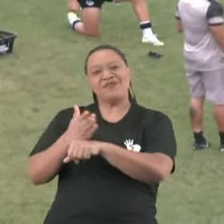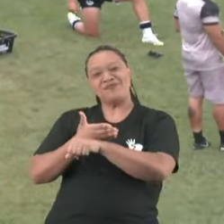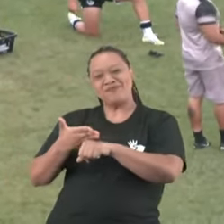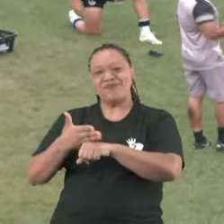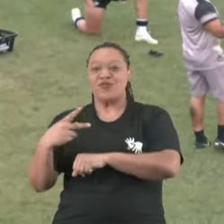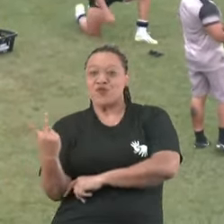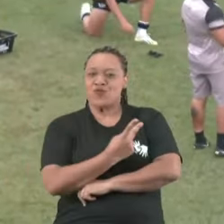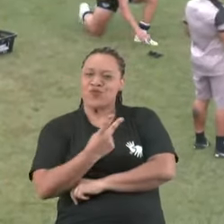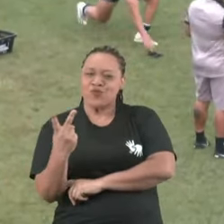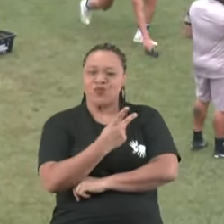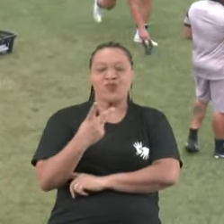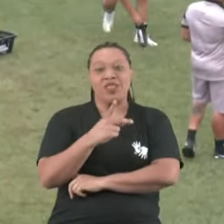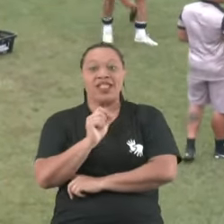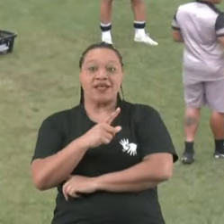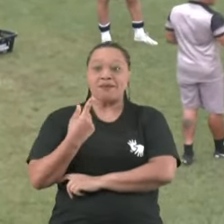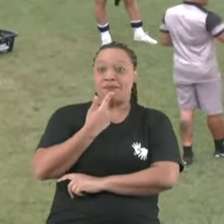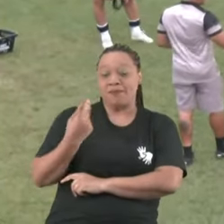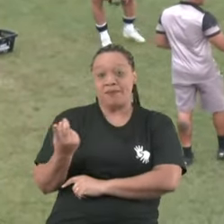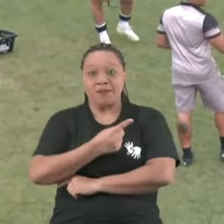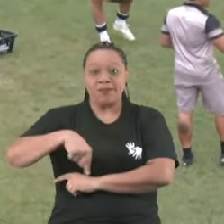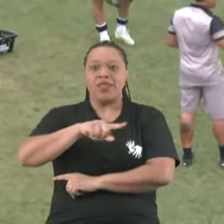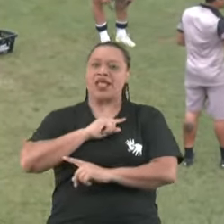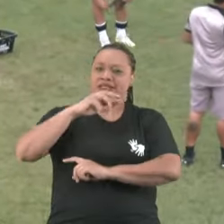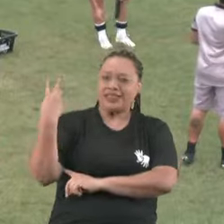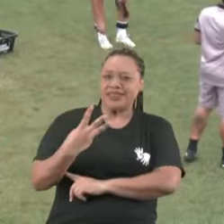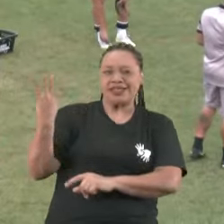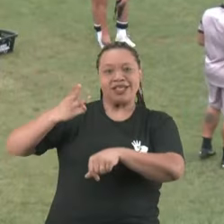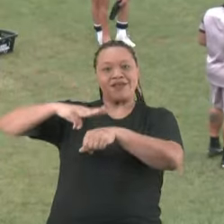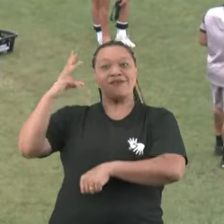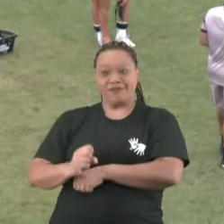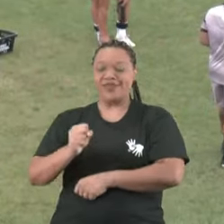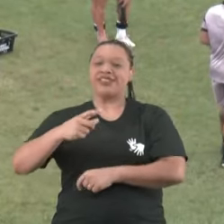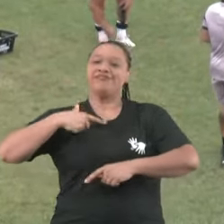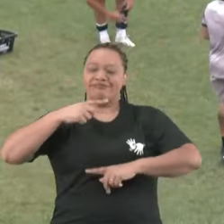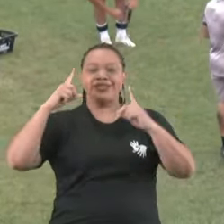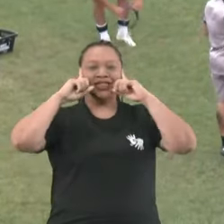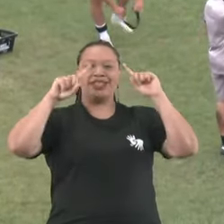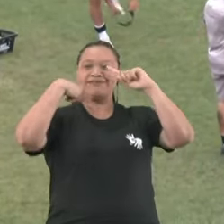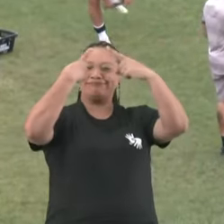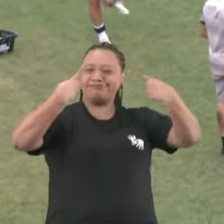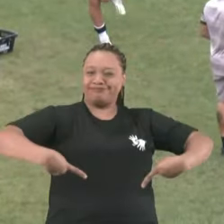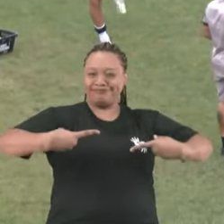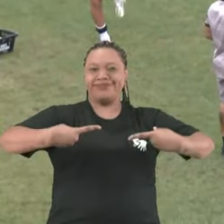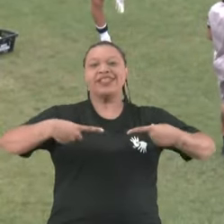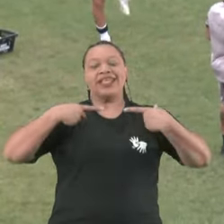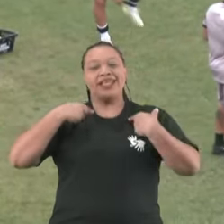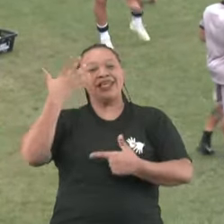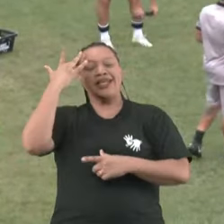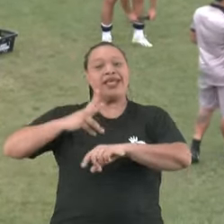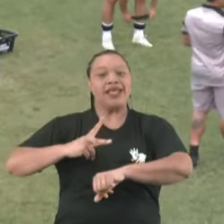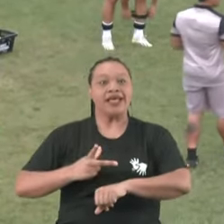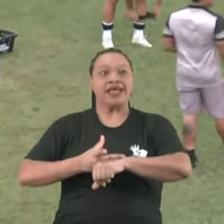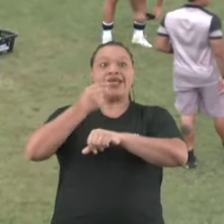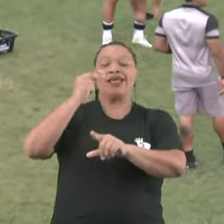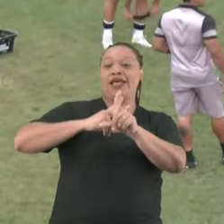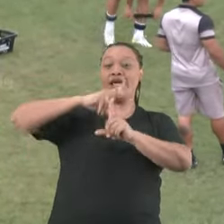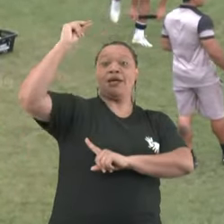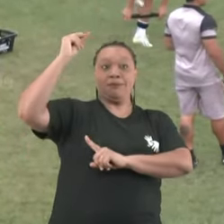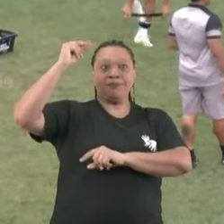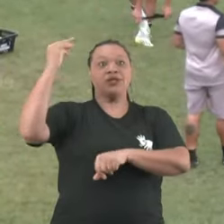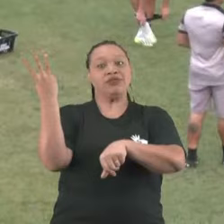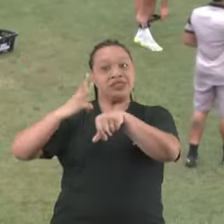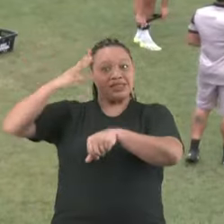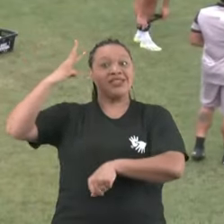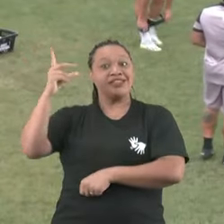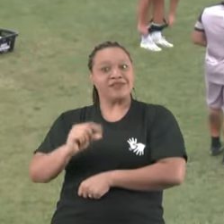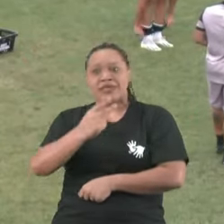últimas finais, pela terceira vez consecutiva, vão decidir o título de campeão estadual. Quem será